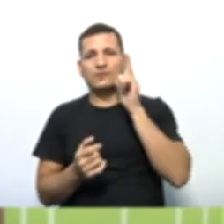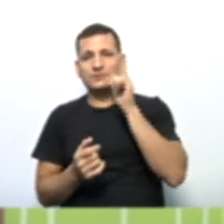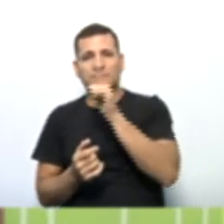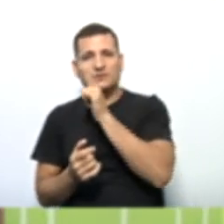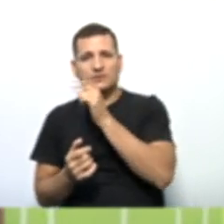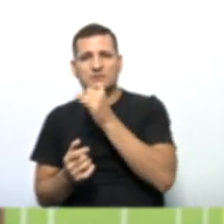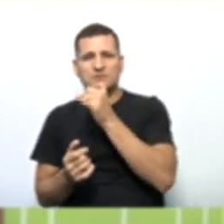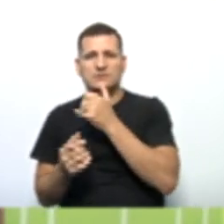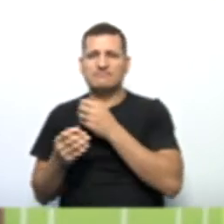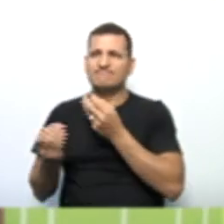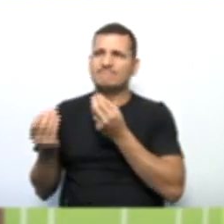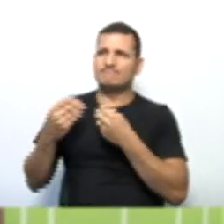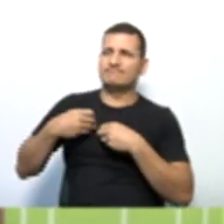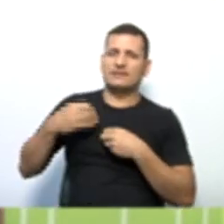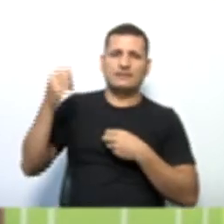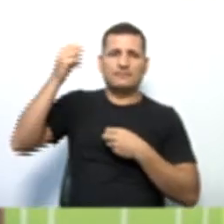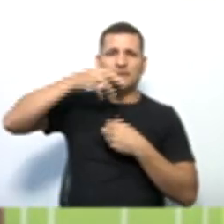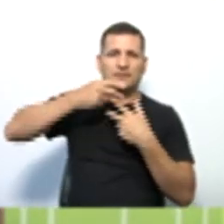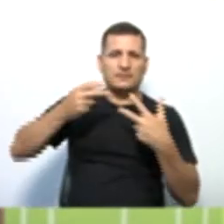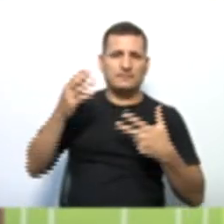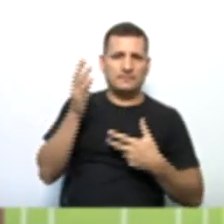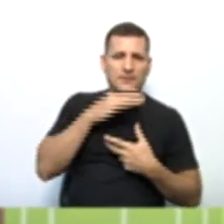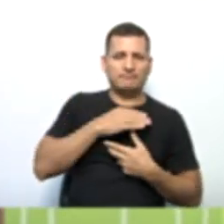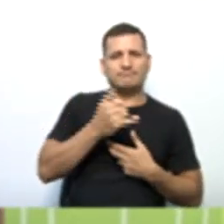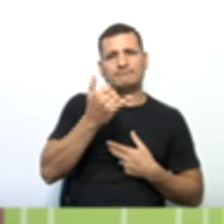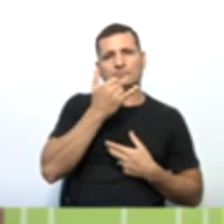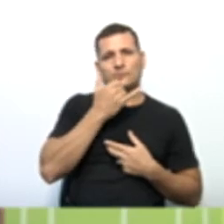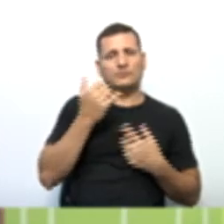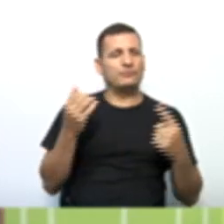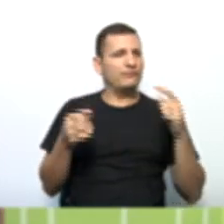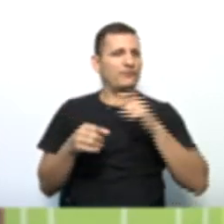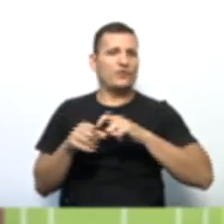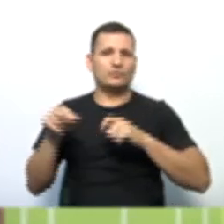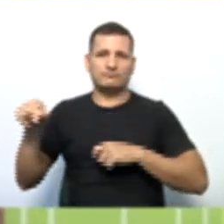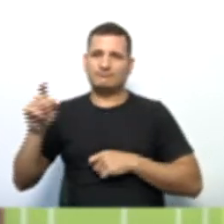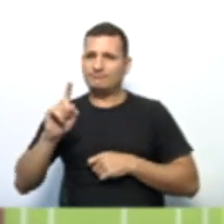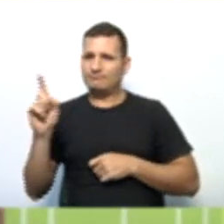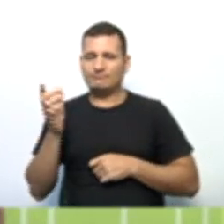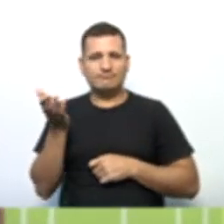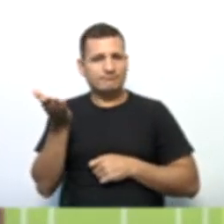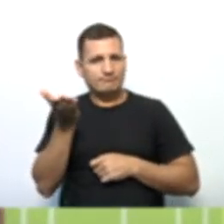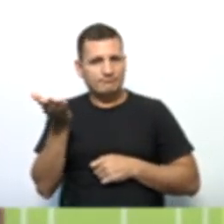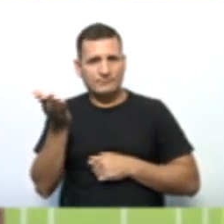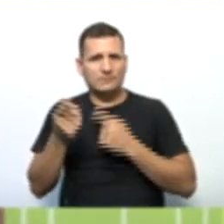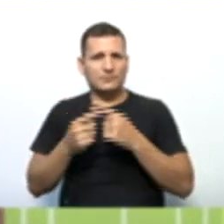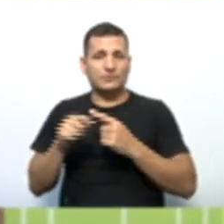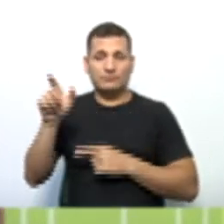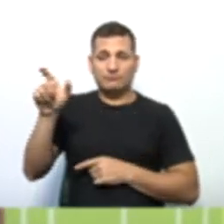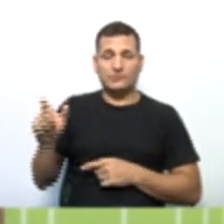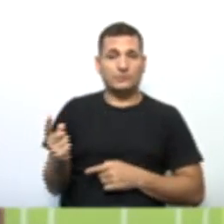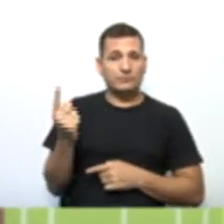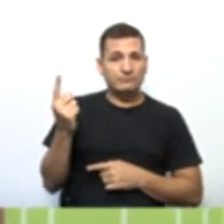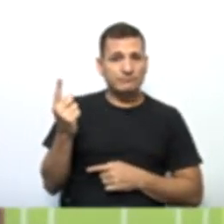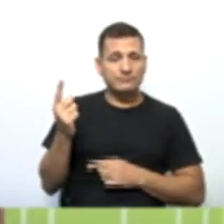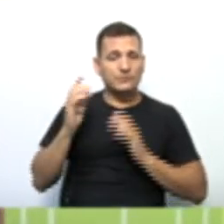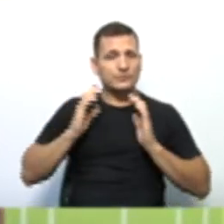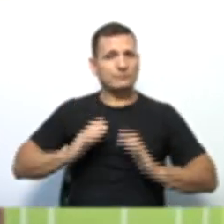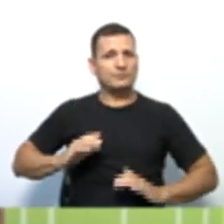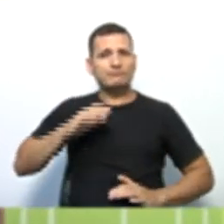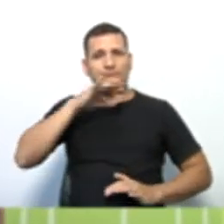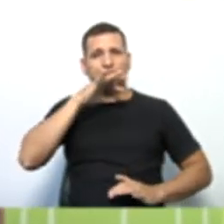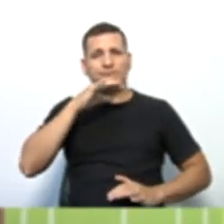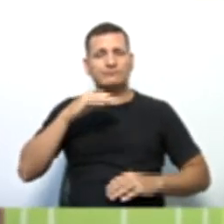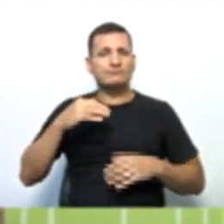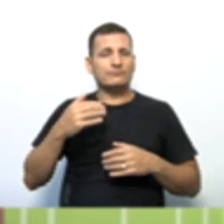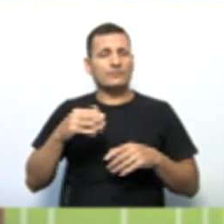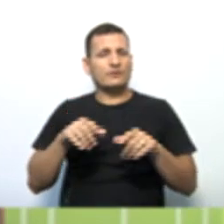tratou mal. Eu não volto. Manchou a reputação da empresa por causa da conduta de um funcionário. E assim isso